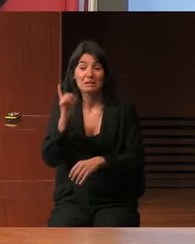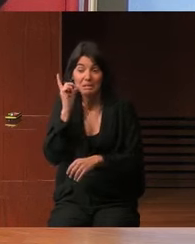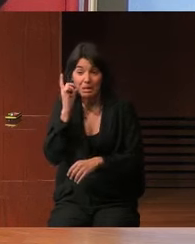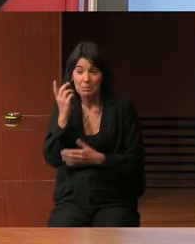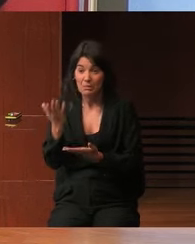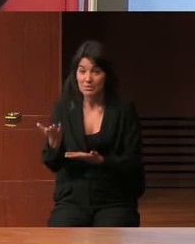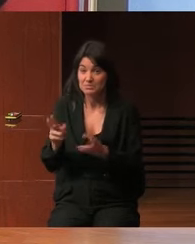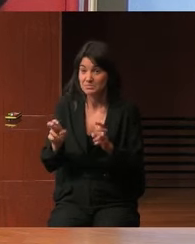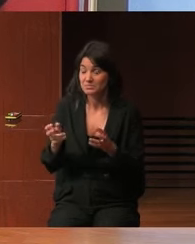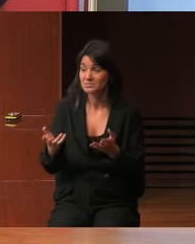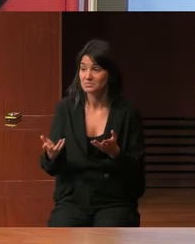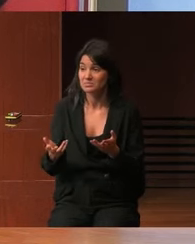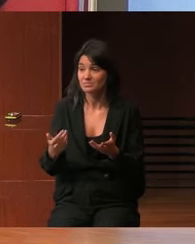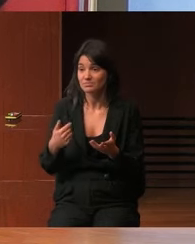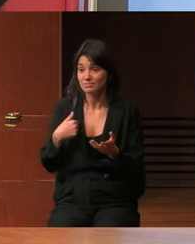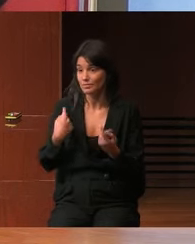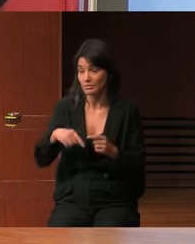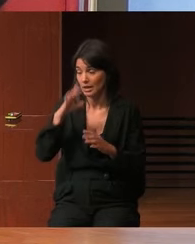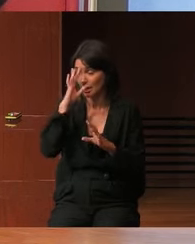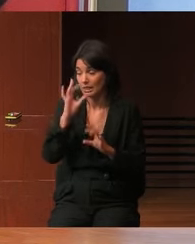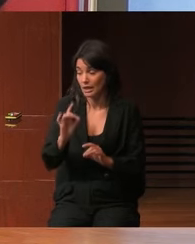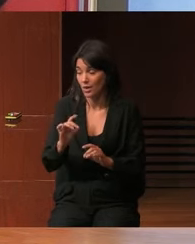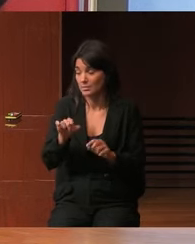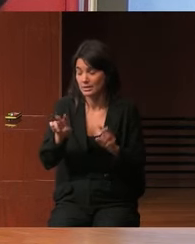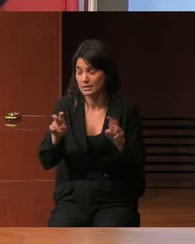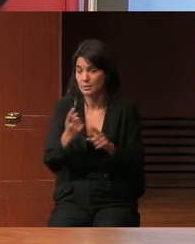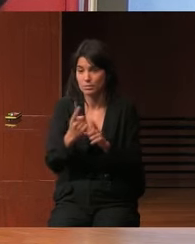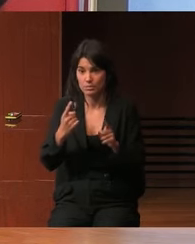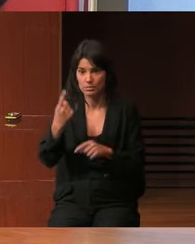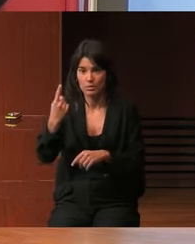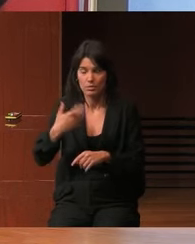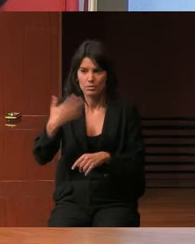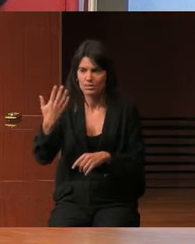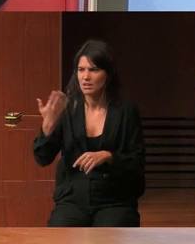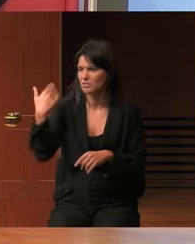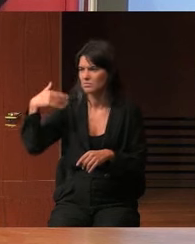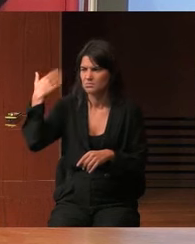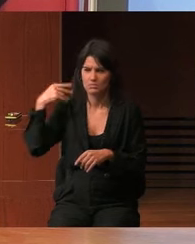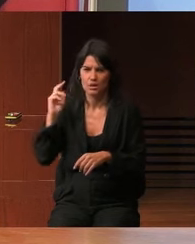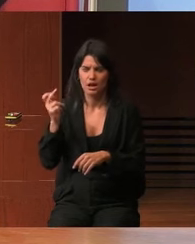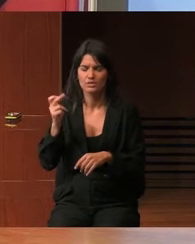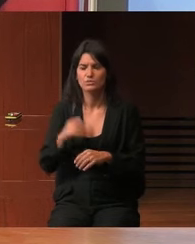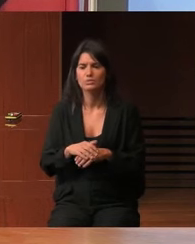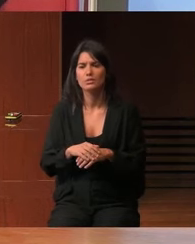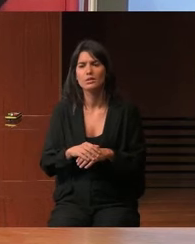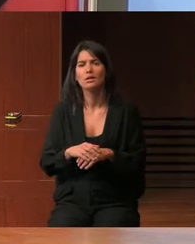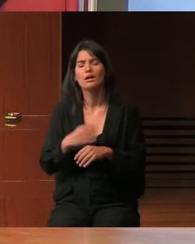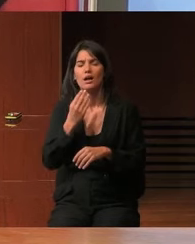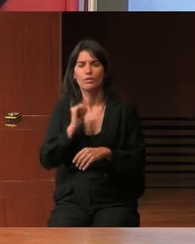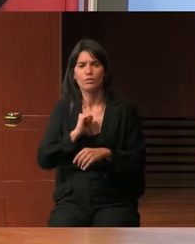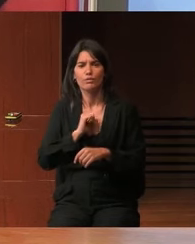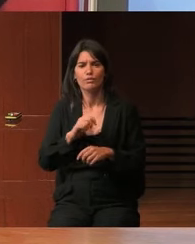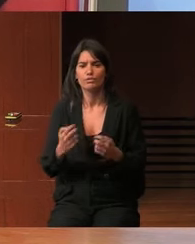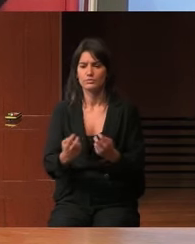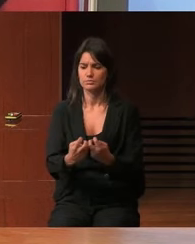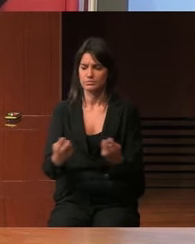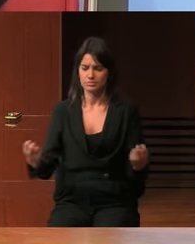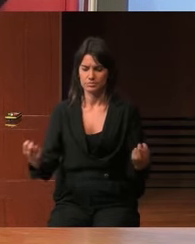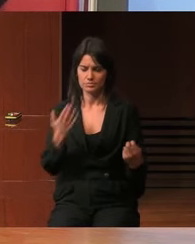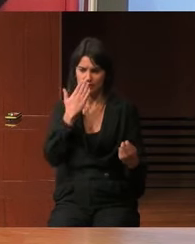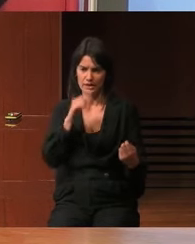telemóvel... Eu tenho um trauma com essa questão porque houve um dia, há uns anos, em que está um aluno na primeira fila da minha